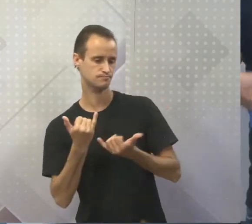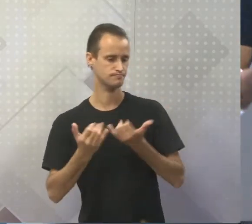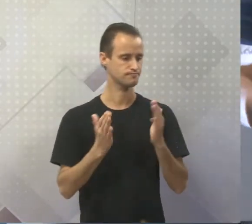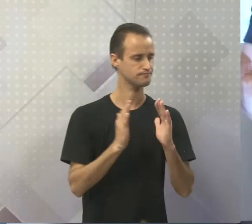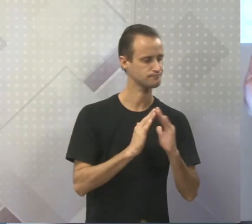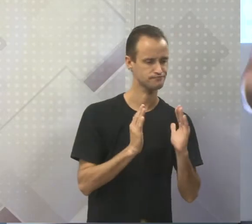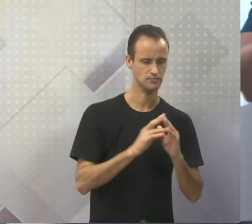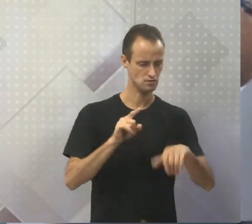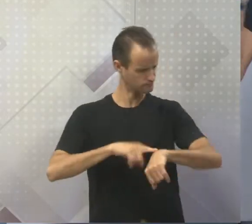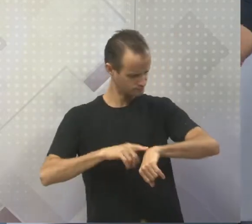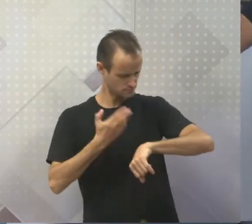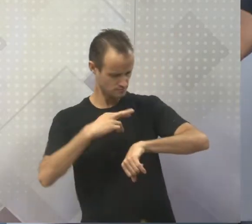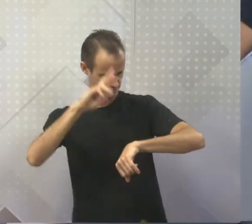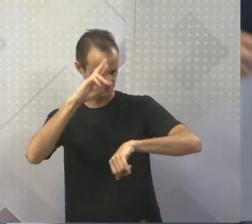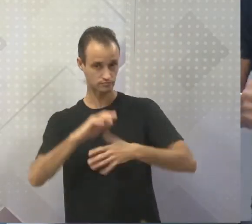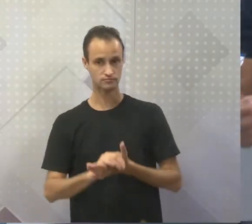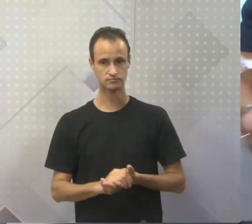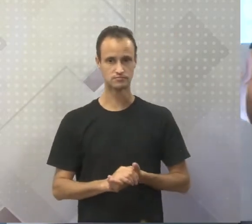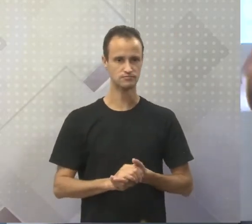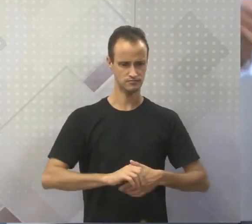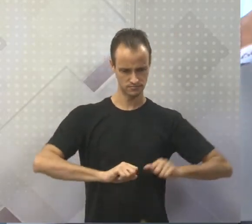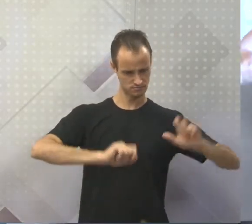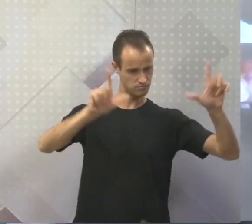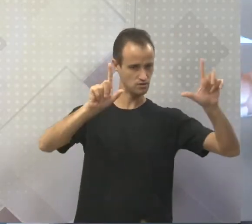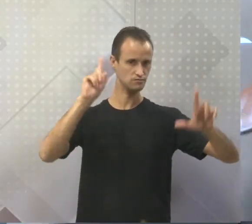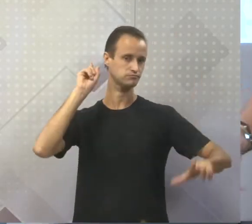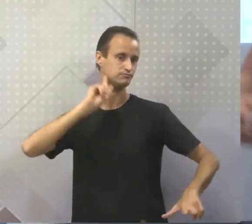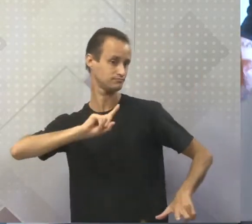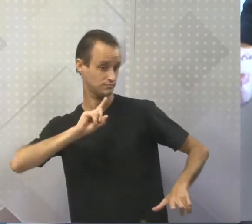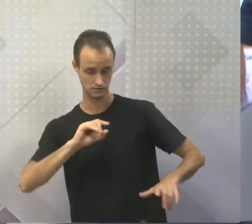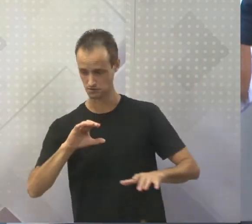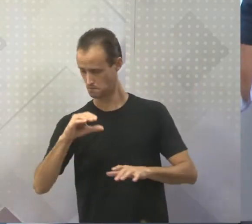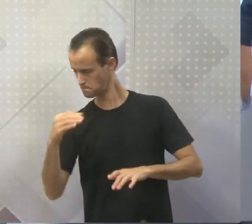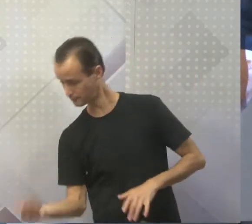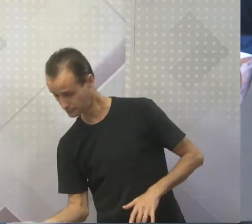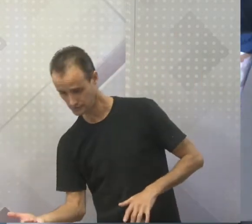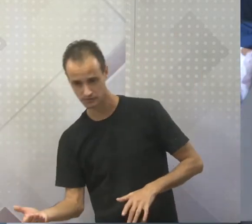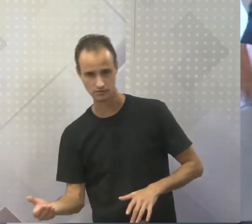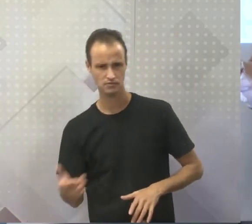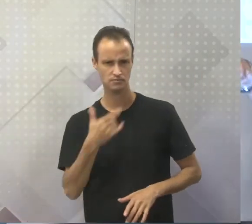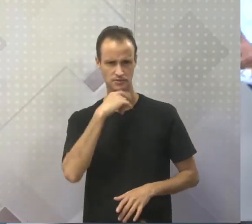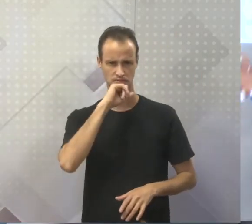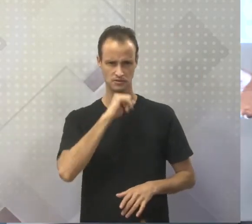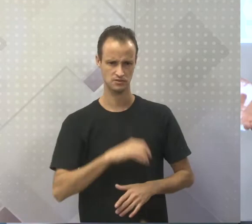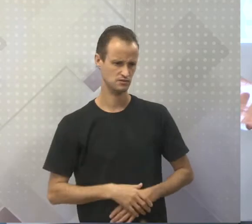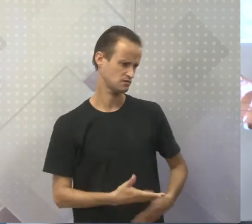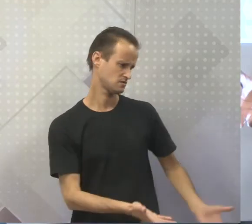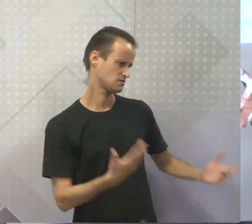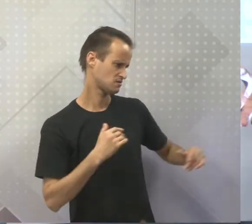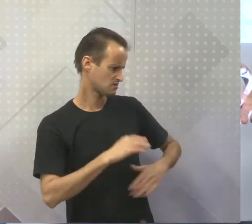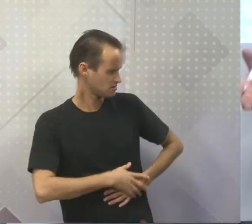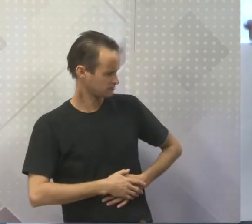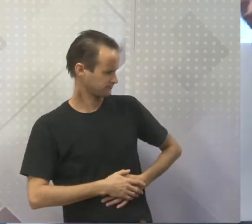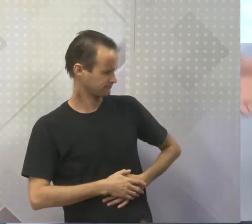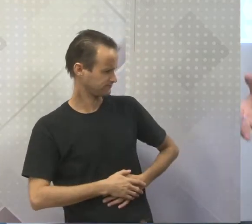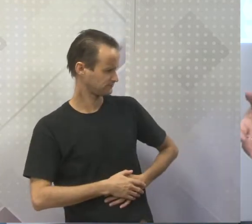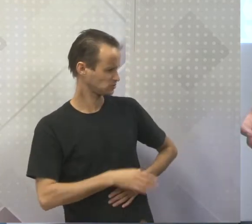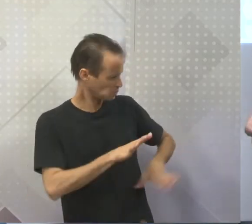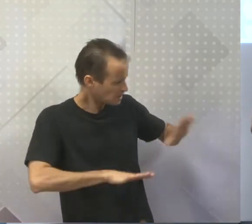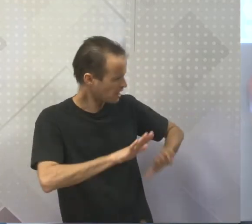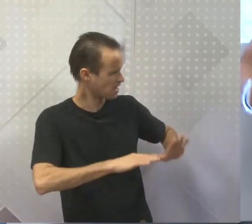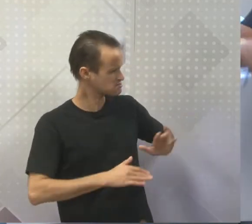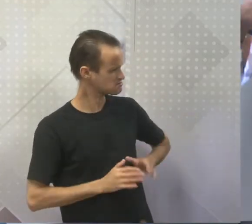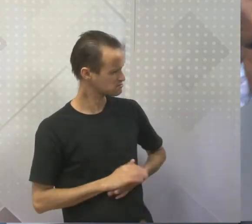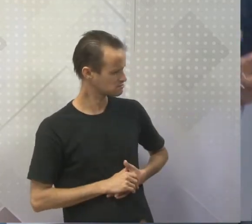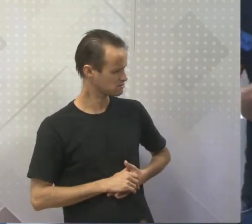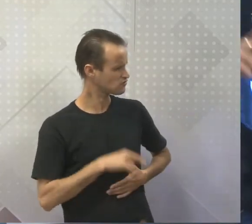almoço, eita, vai passar os gols do Flamengo, derruba o copo. Aí o pai, a mãe, menino, tenha